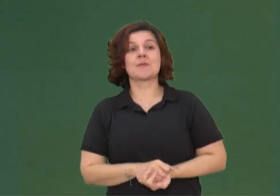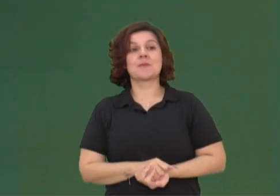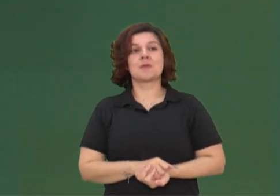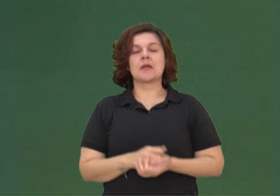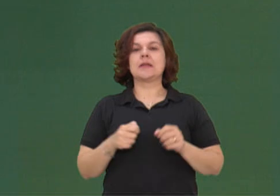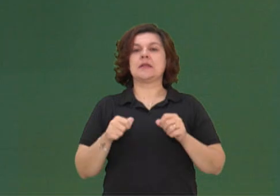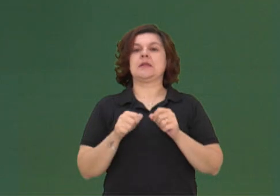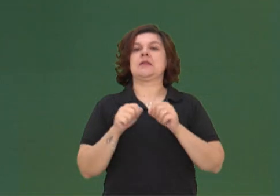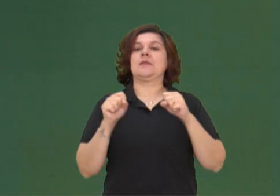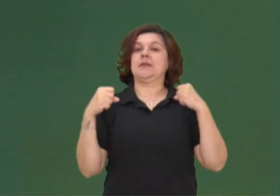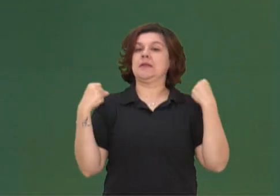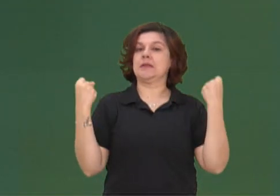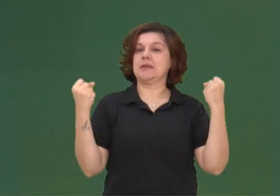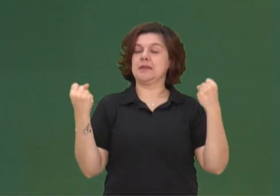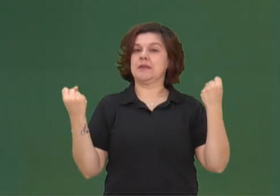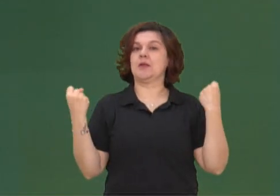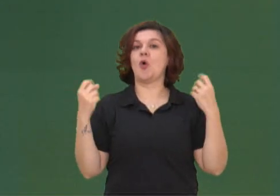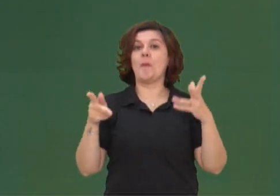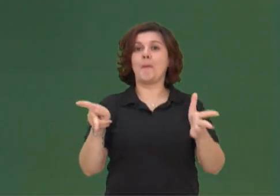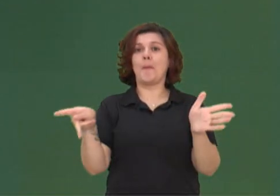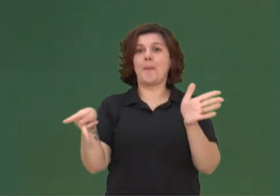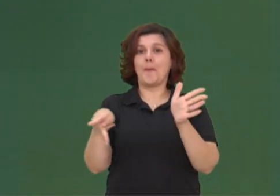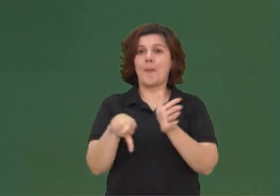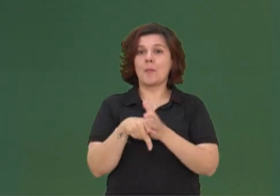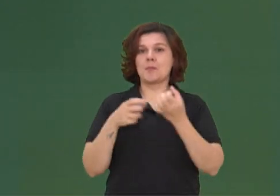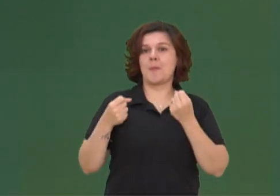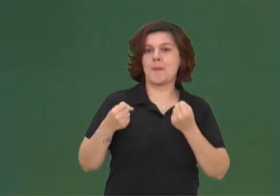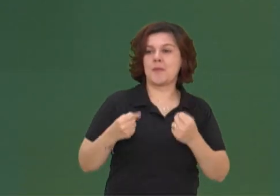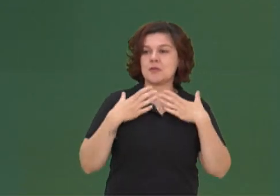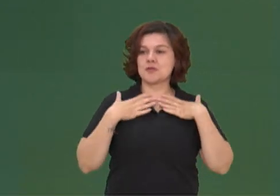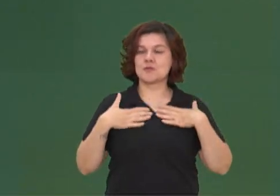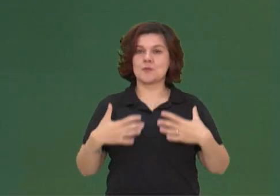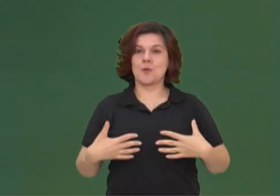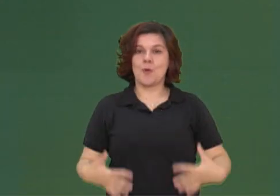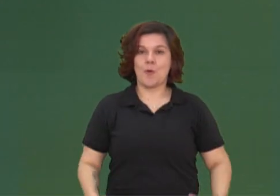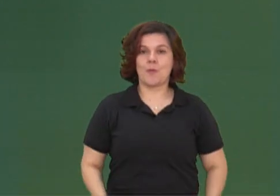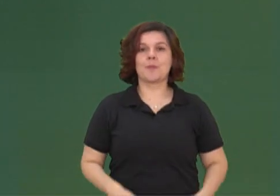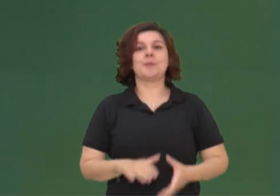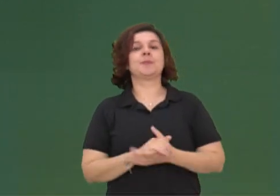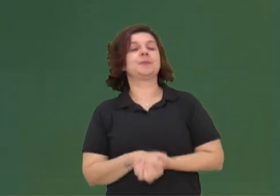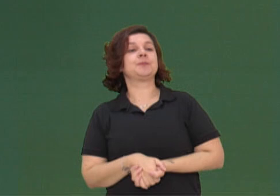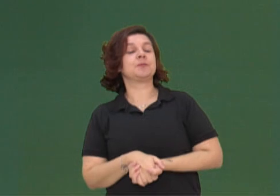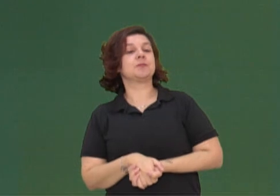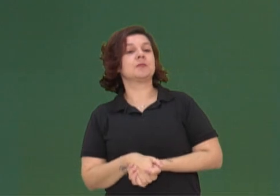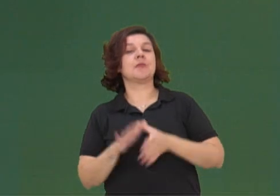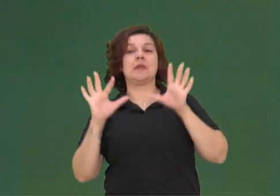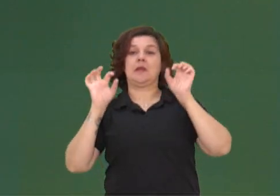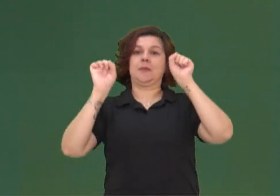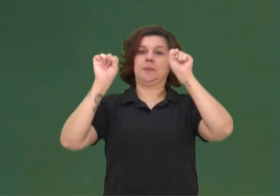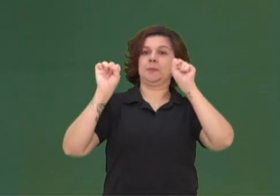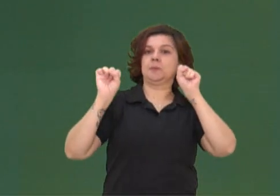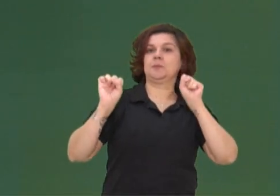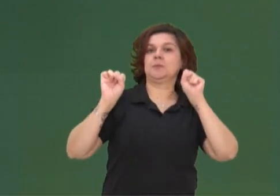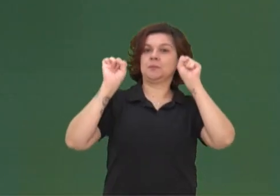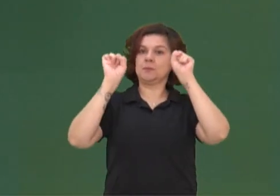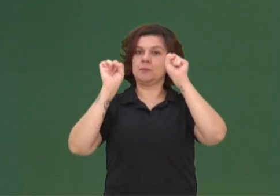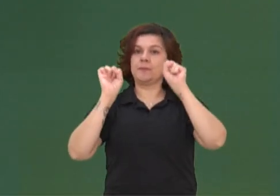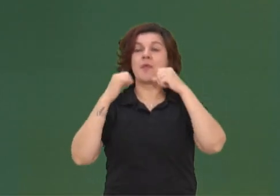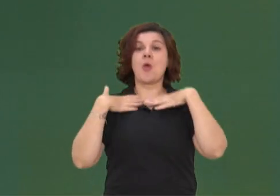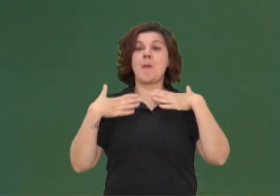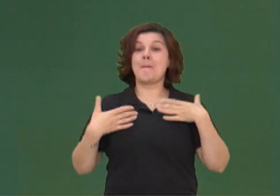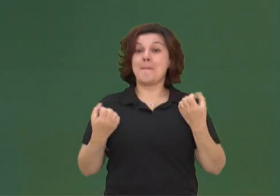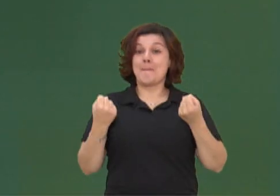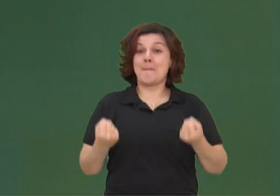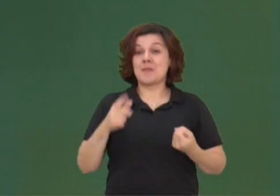alguns exercícios usando ali o próprio peso, né, o peso do próprio corpo ali como base para realizar ali alguns